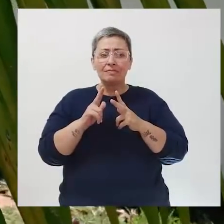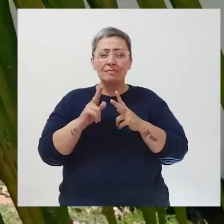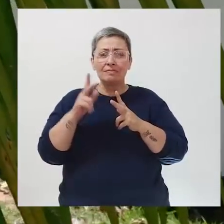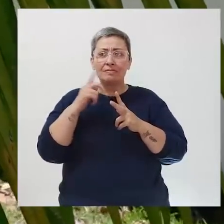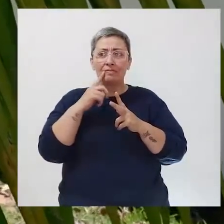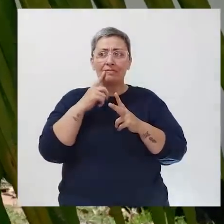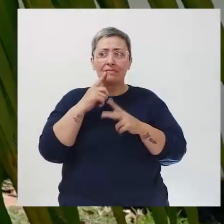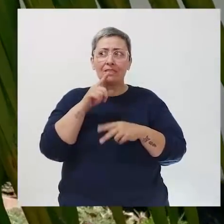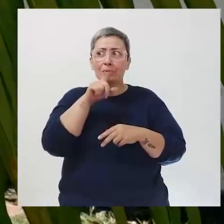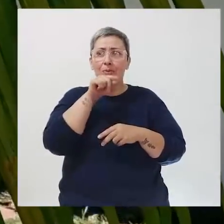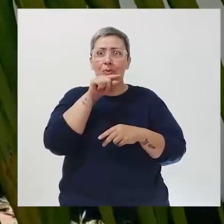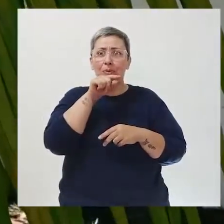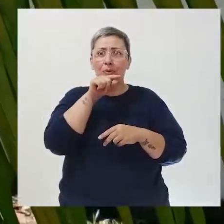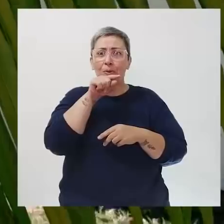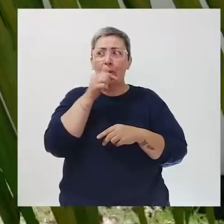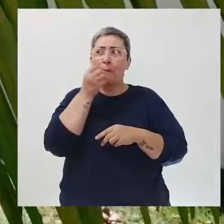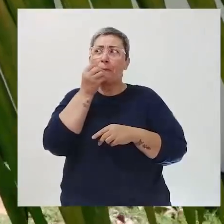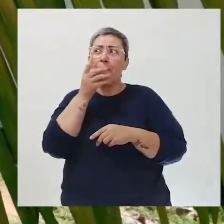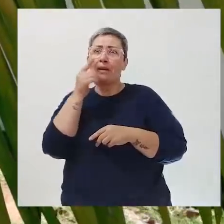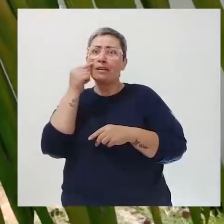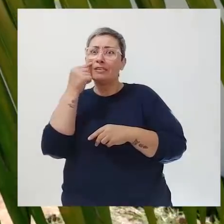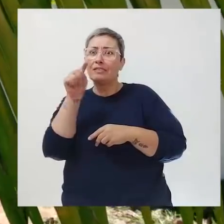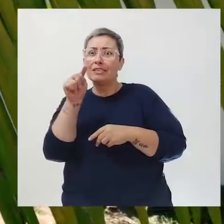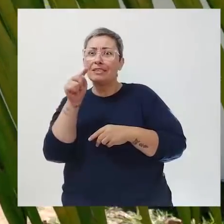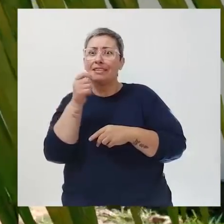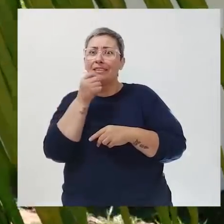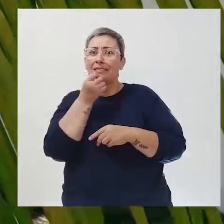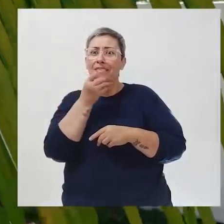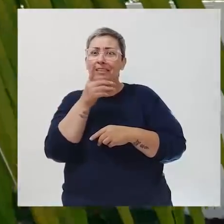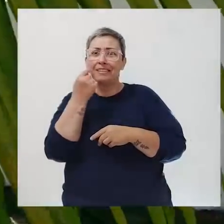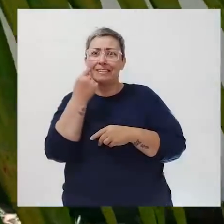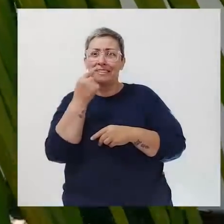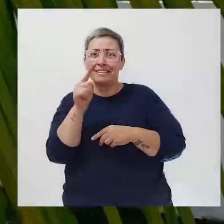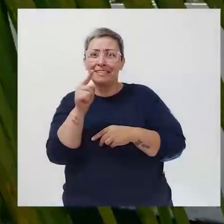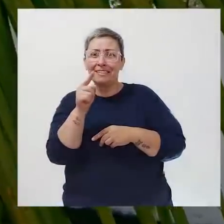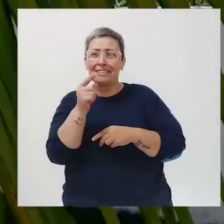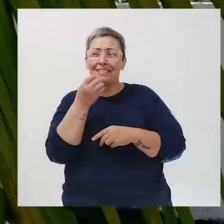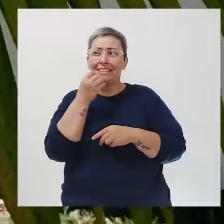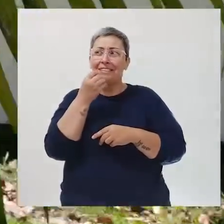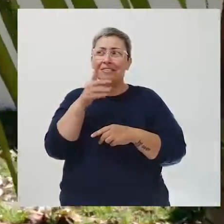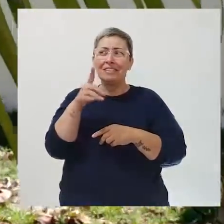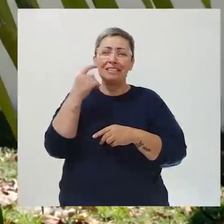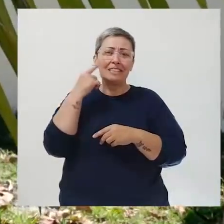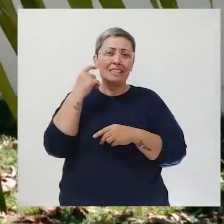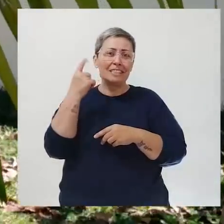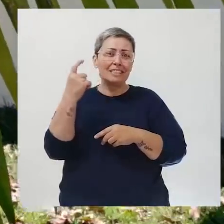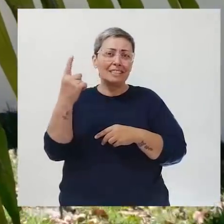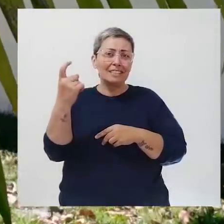Bem te vi! Bem te vi! Bem te vi!